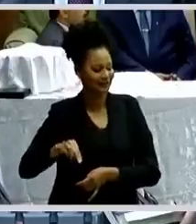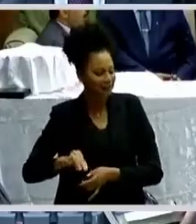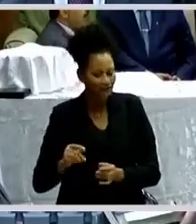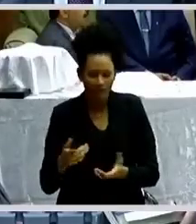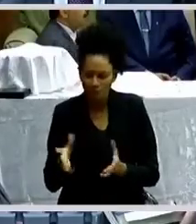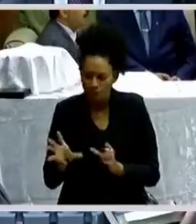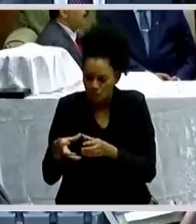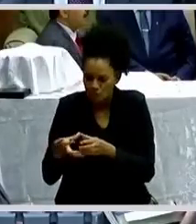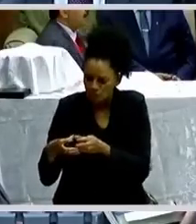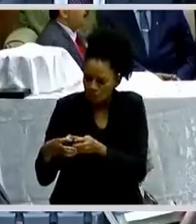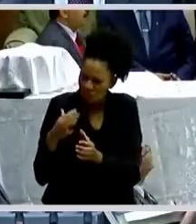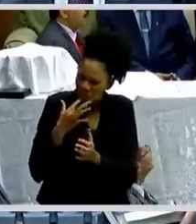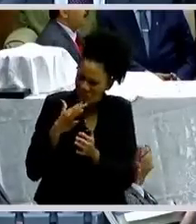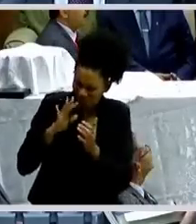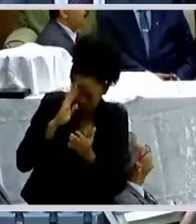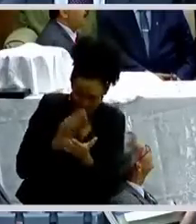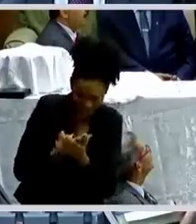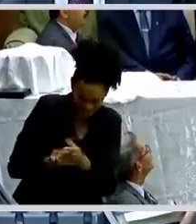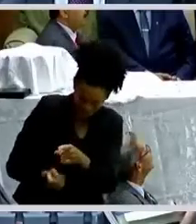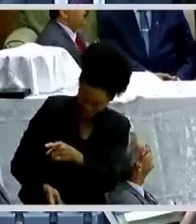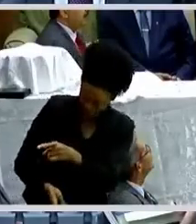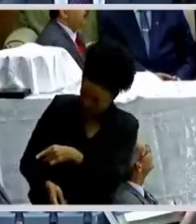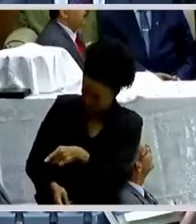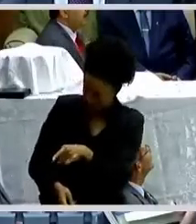ninguém acreditava.